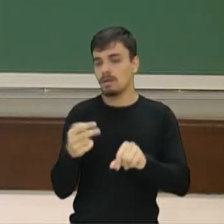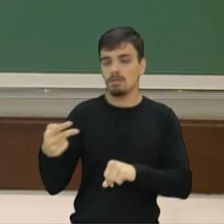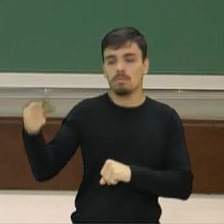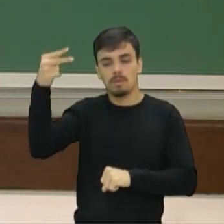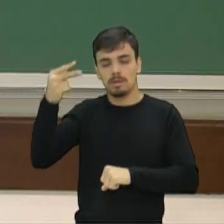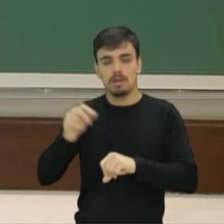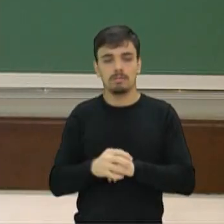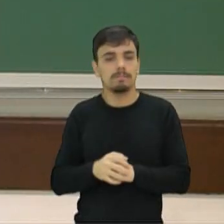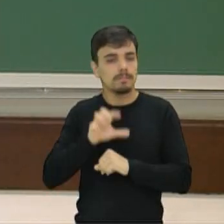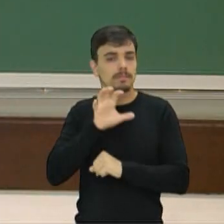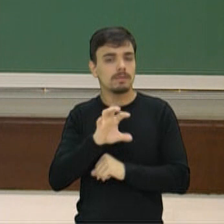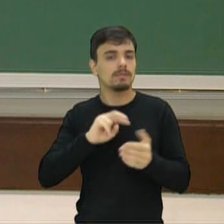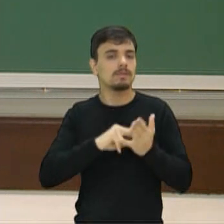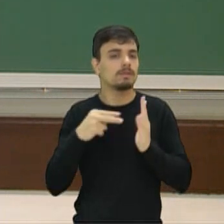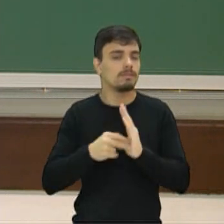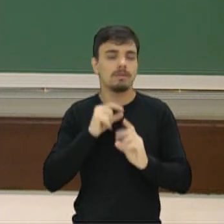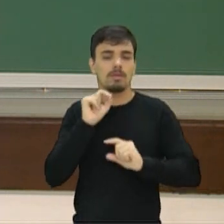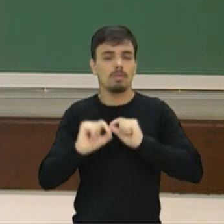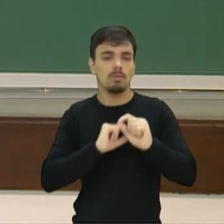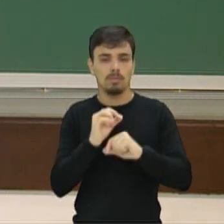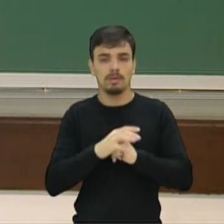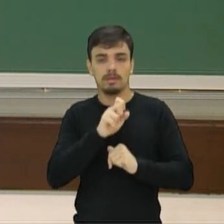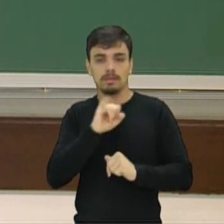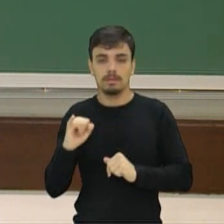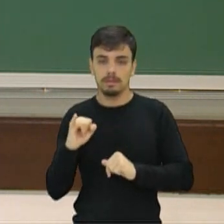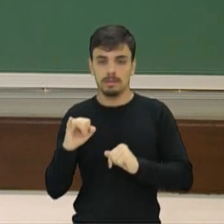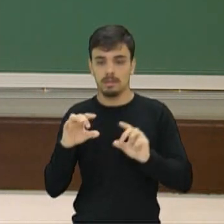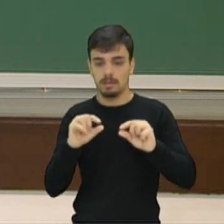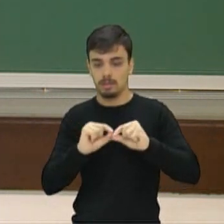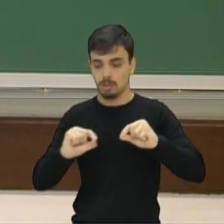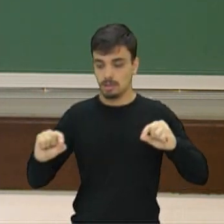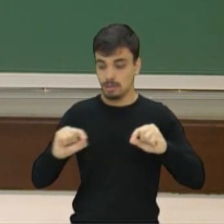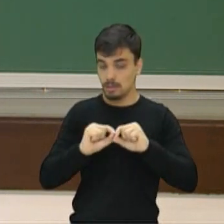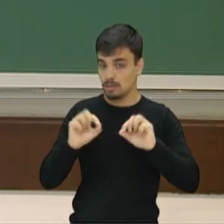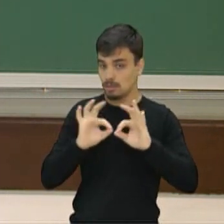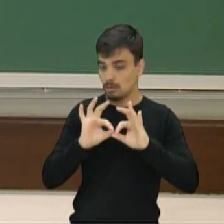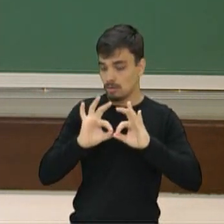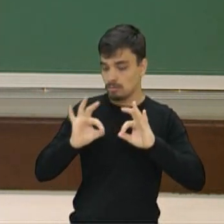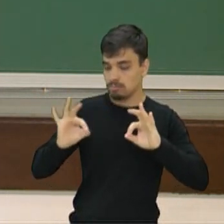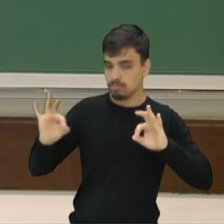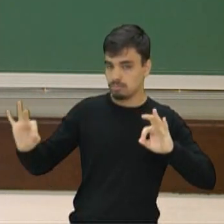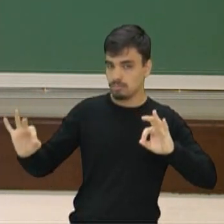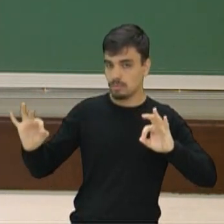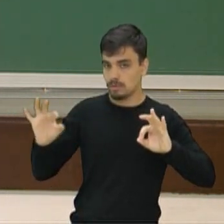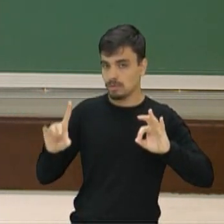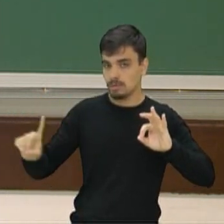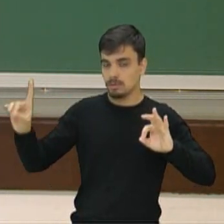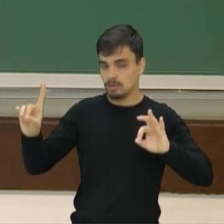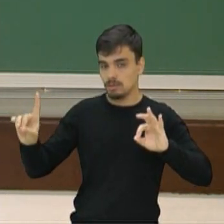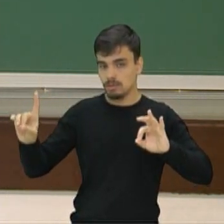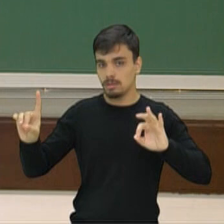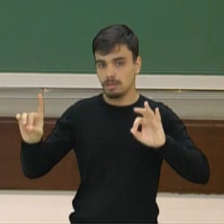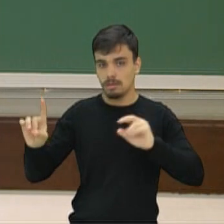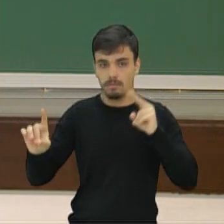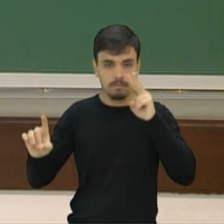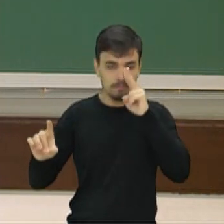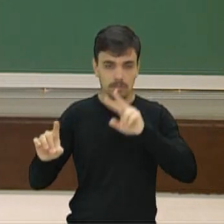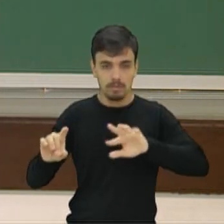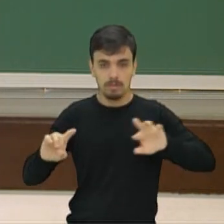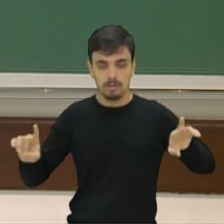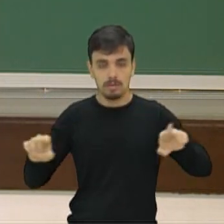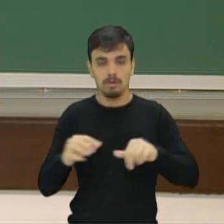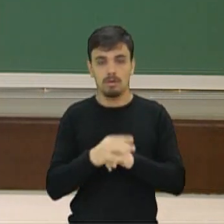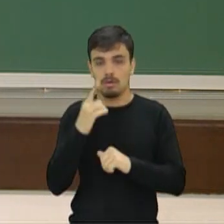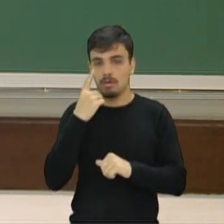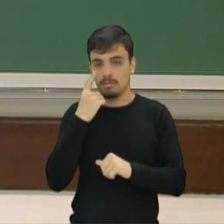Isso quer dizer que se eu aumento a distância, cuidado, a distância e a força são inversamente. Se eu